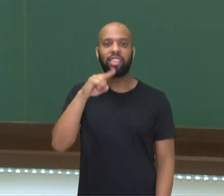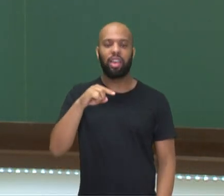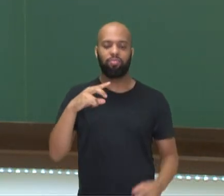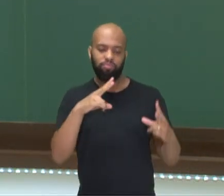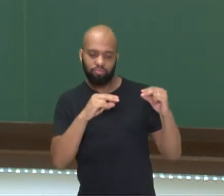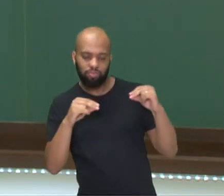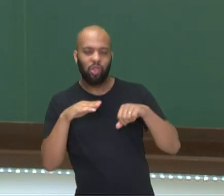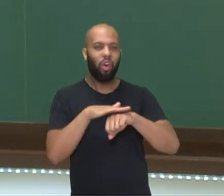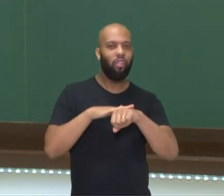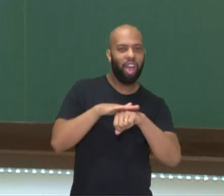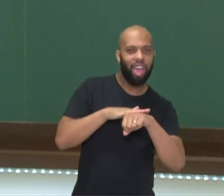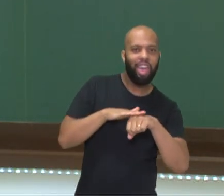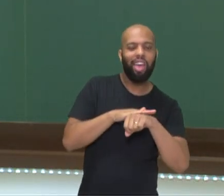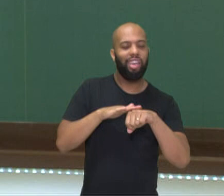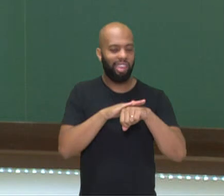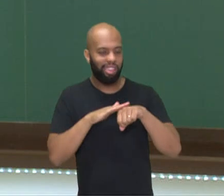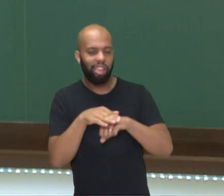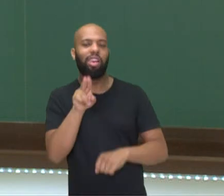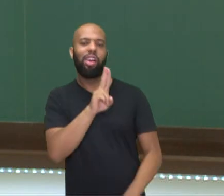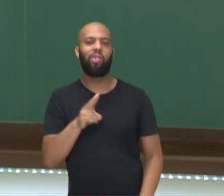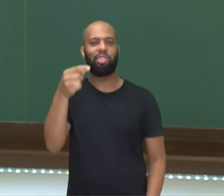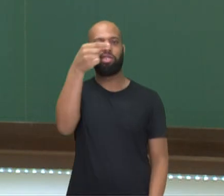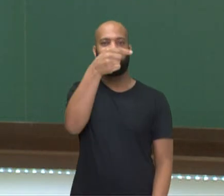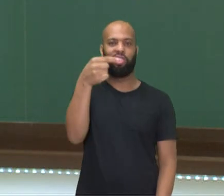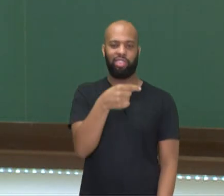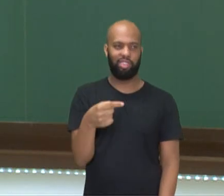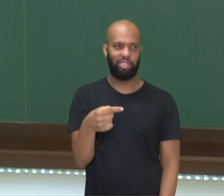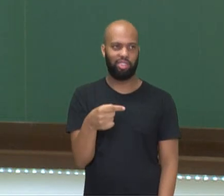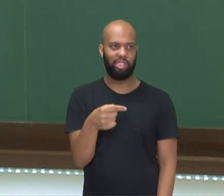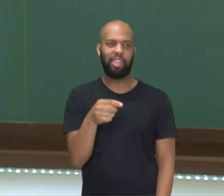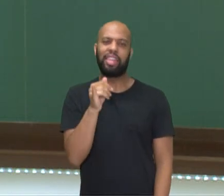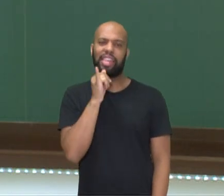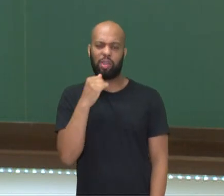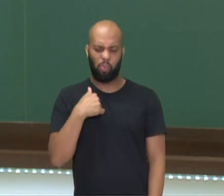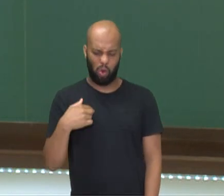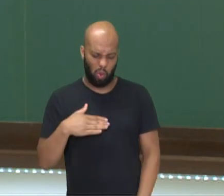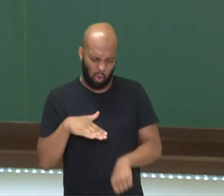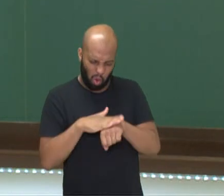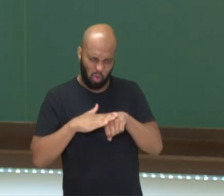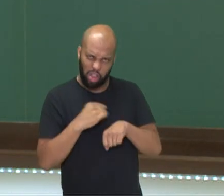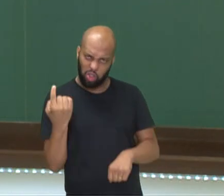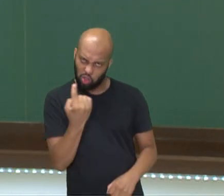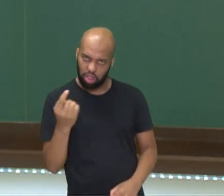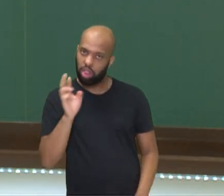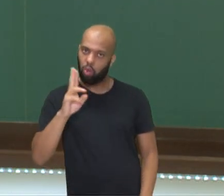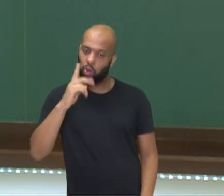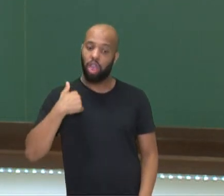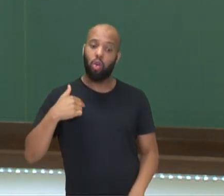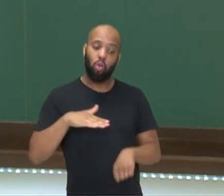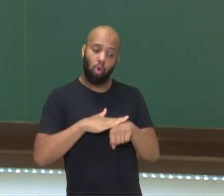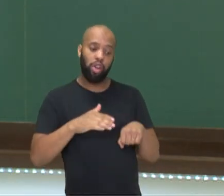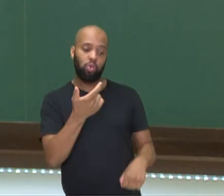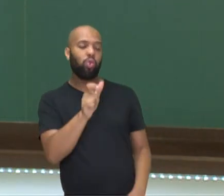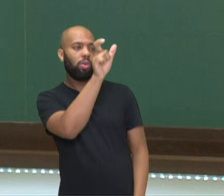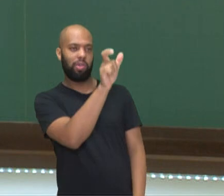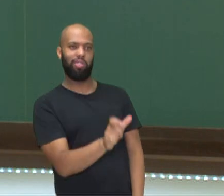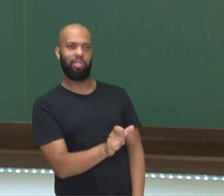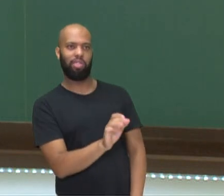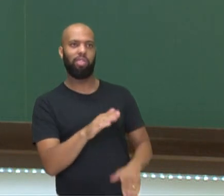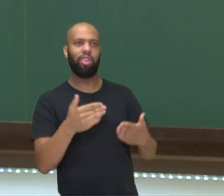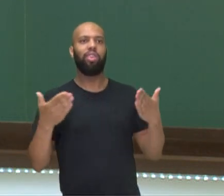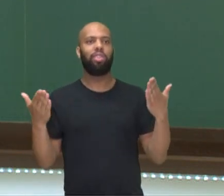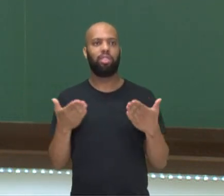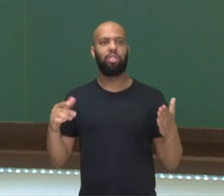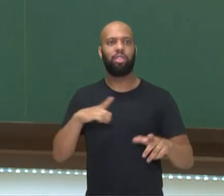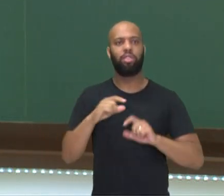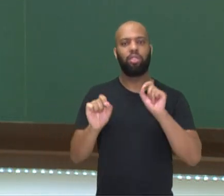diálogos. Se eu estou conversando com alguém, eu não vou conversar sozinha, não é verdade? Eu estou falando com alguém. E aí, nesse